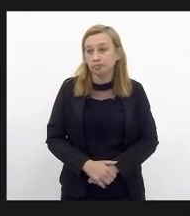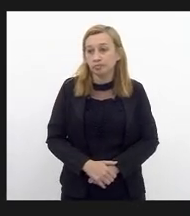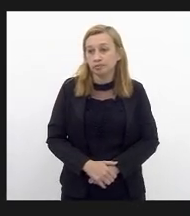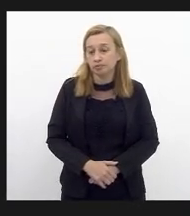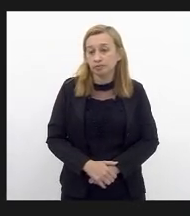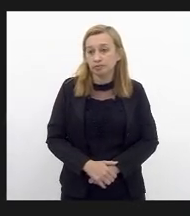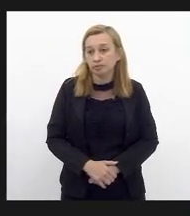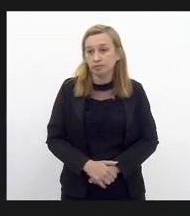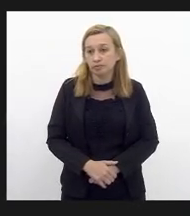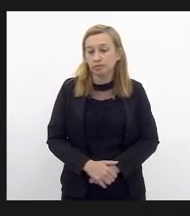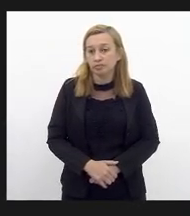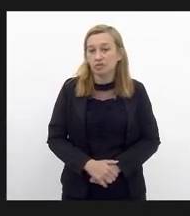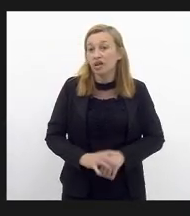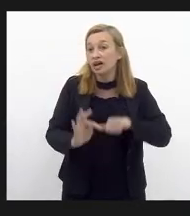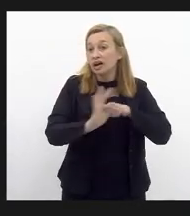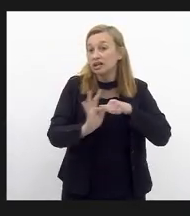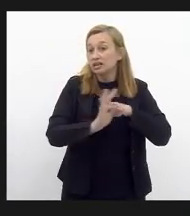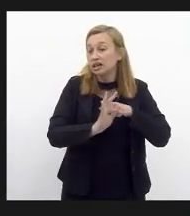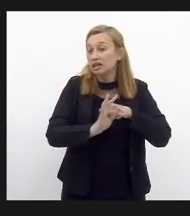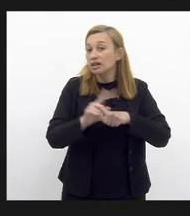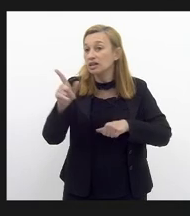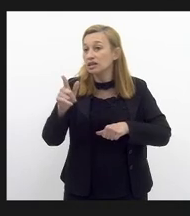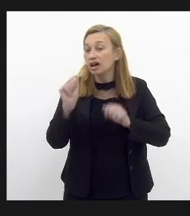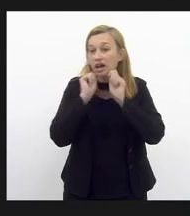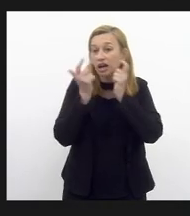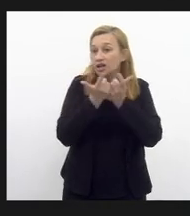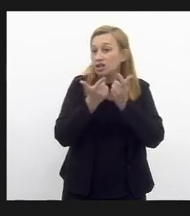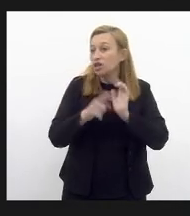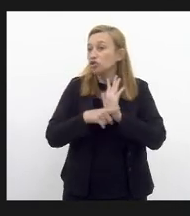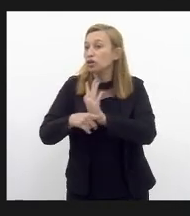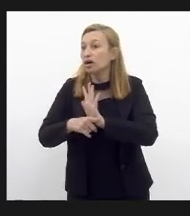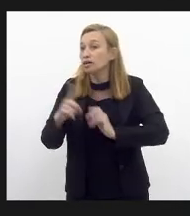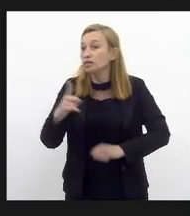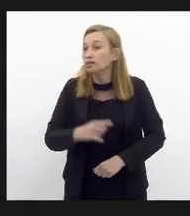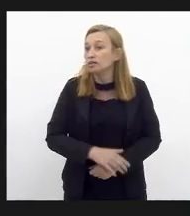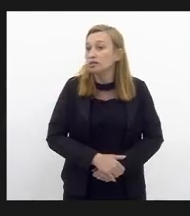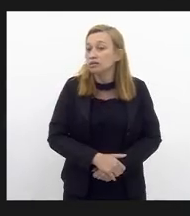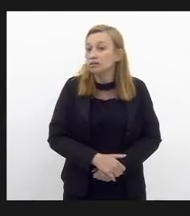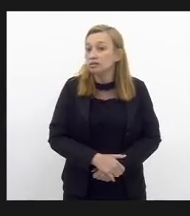A área técnica aqui da Leste tem como socorrer?